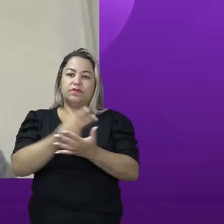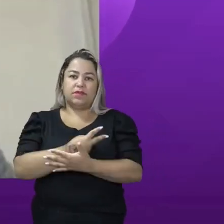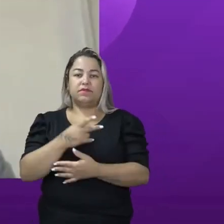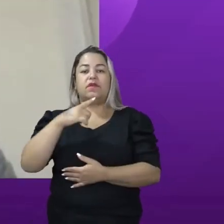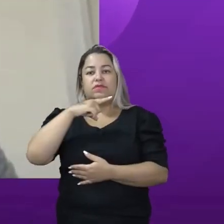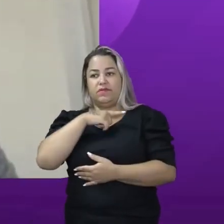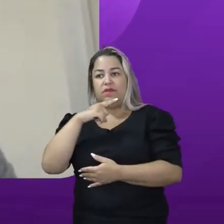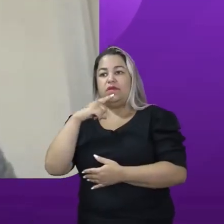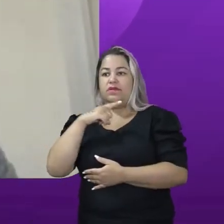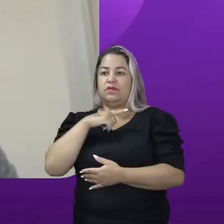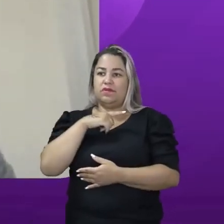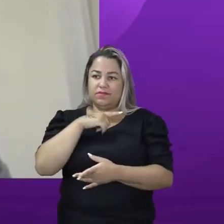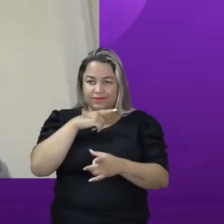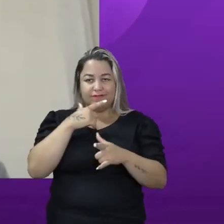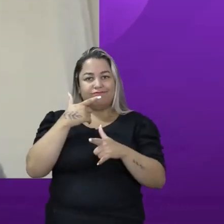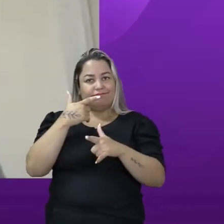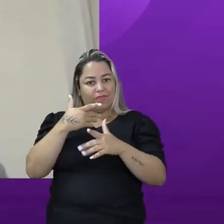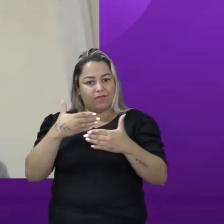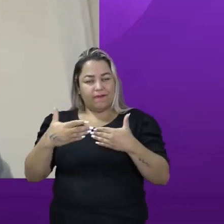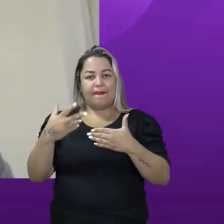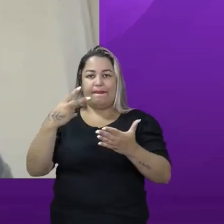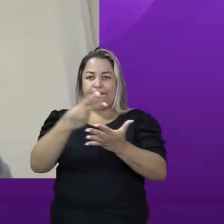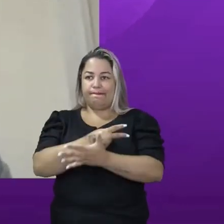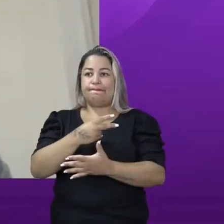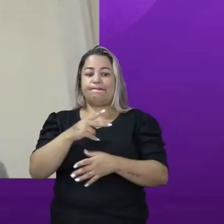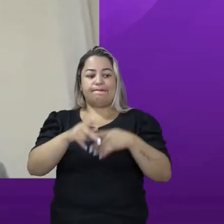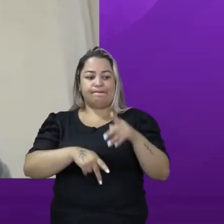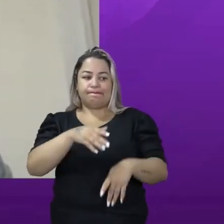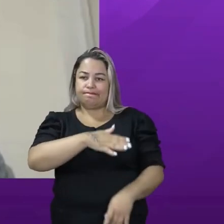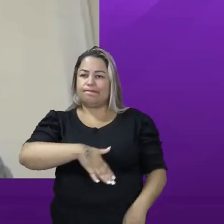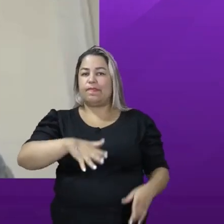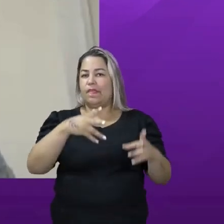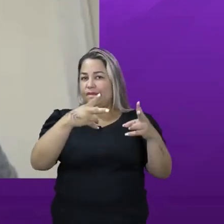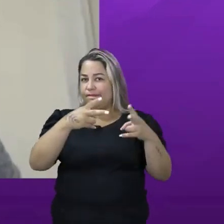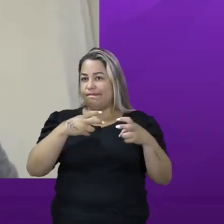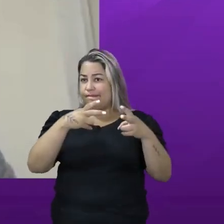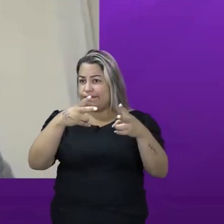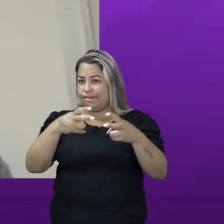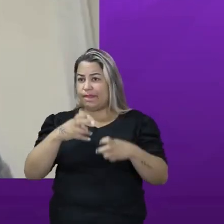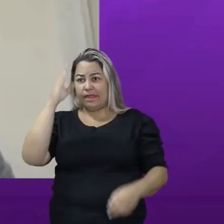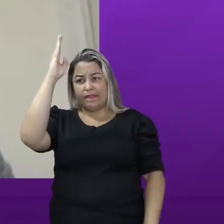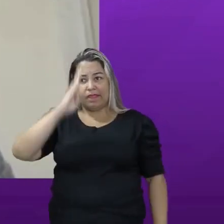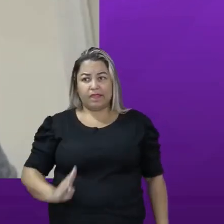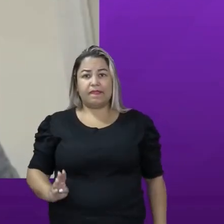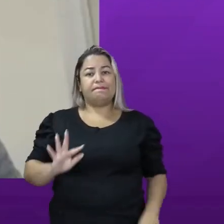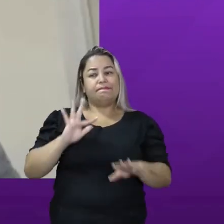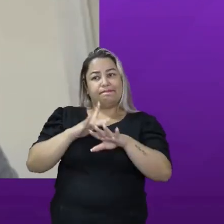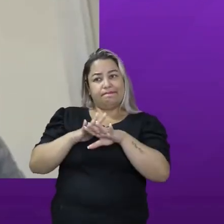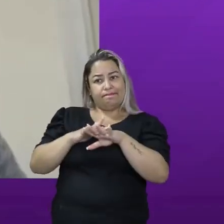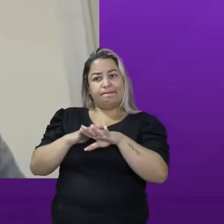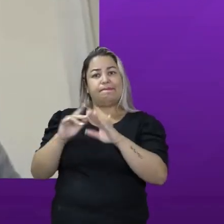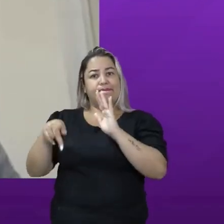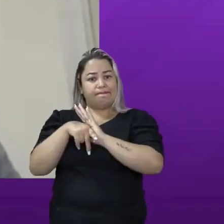eu tenho consequências danosas à população e a população não é boba, ela percebe isso. O brasileiro adoece com o